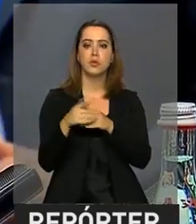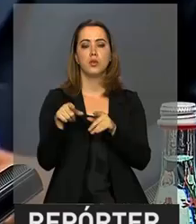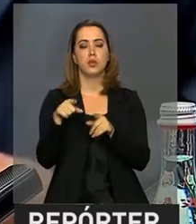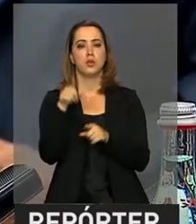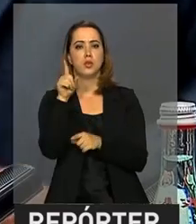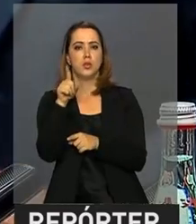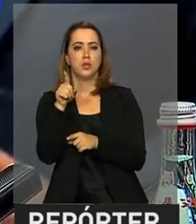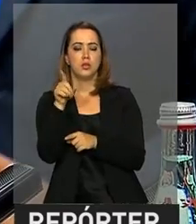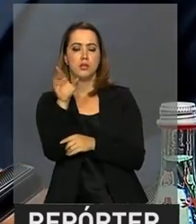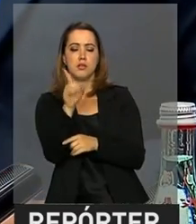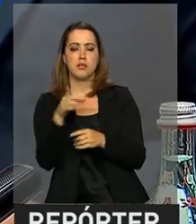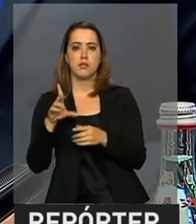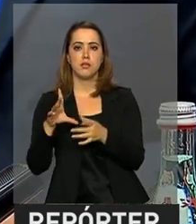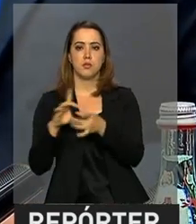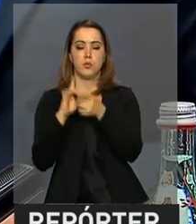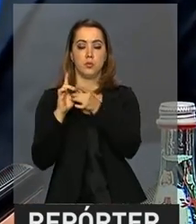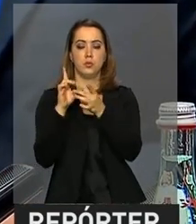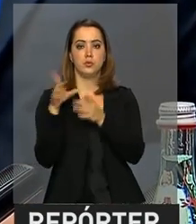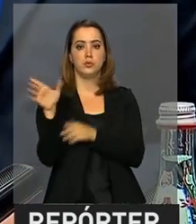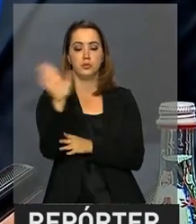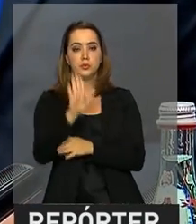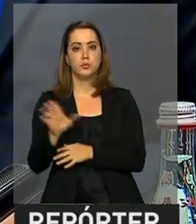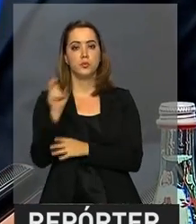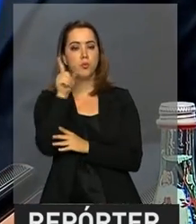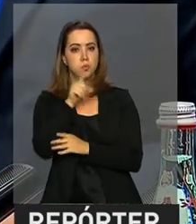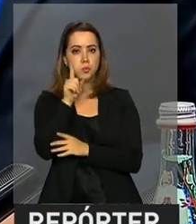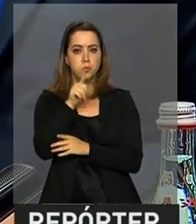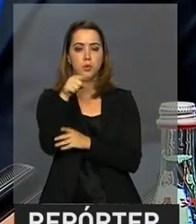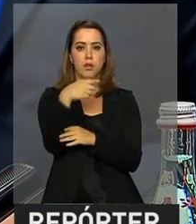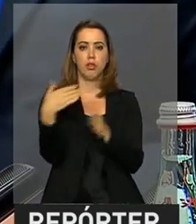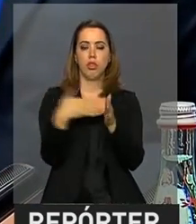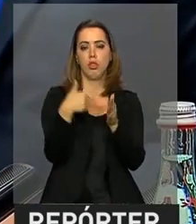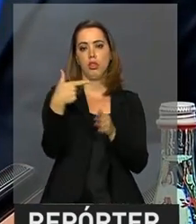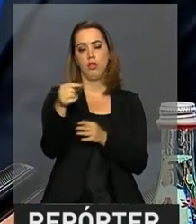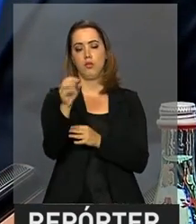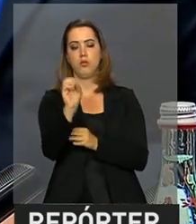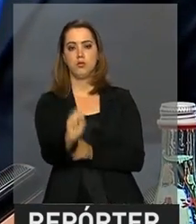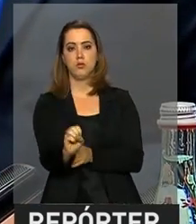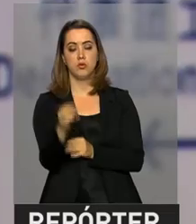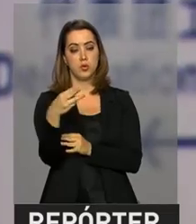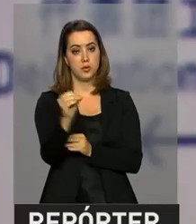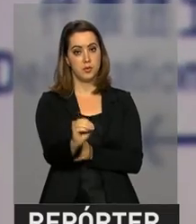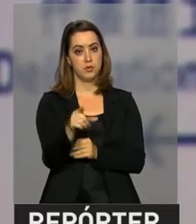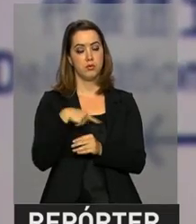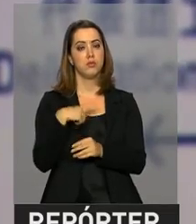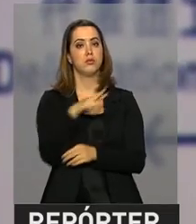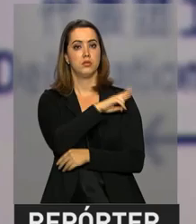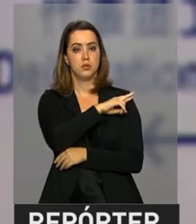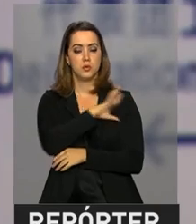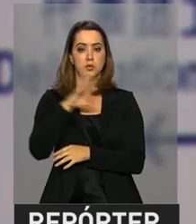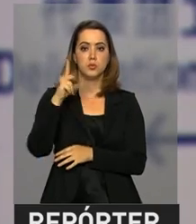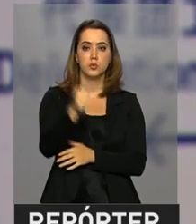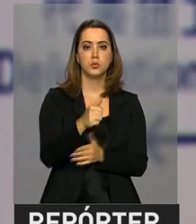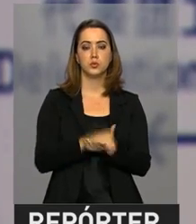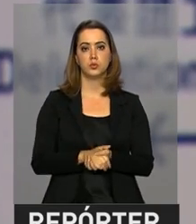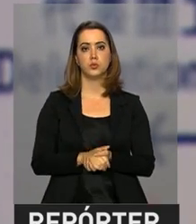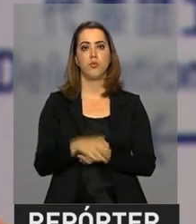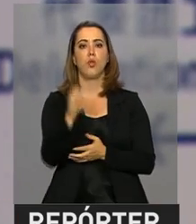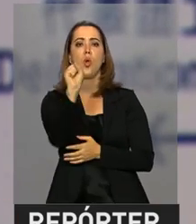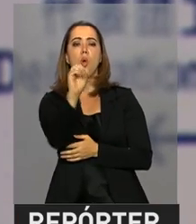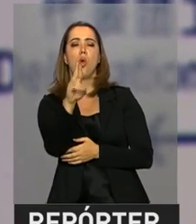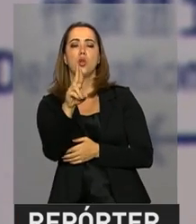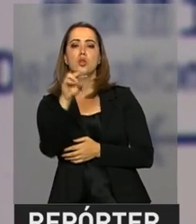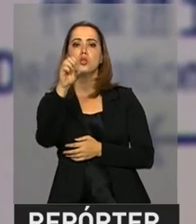com metas a serem atingidas até 2030, são de responsabilidade de todos. É sustentável do ponto de vista do